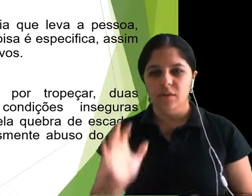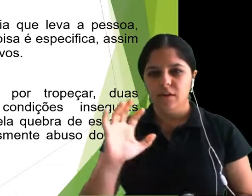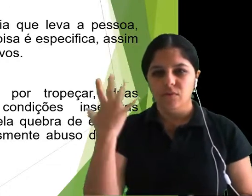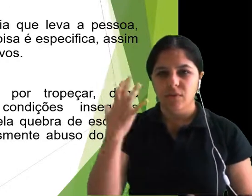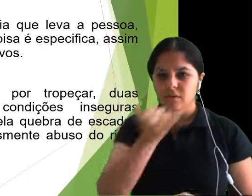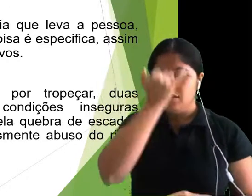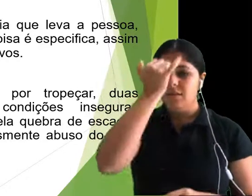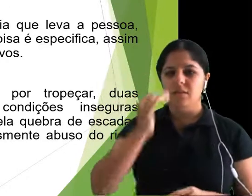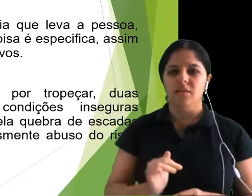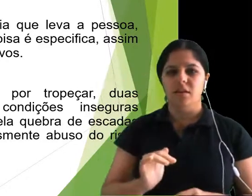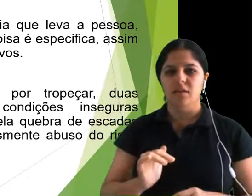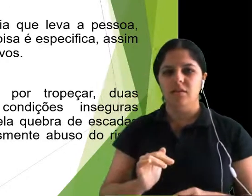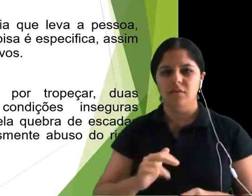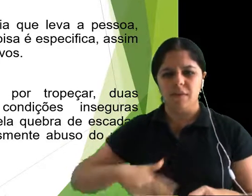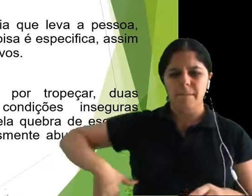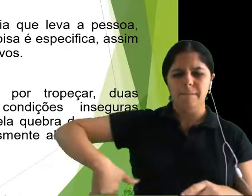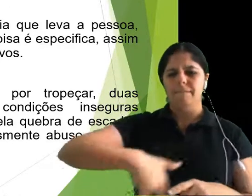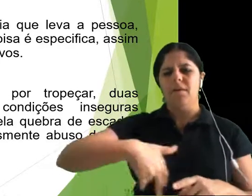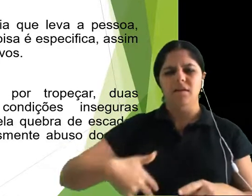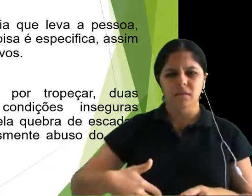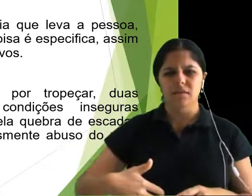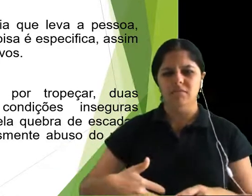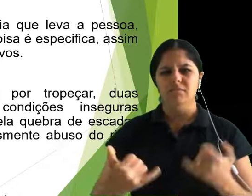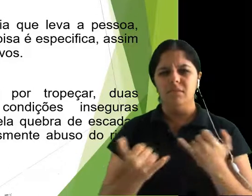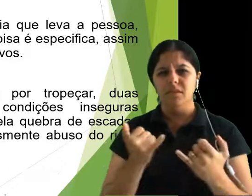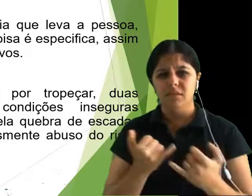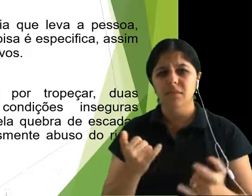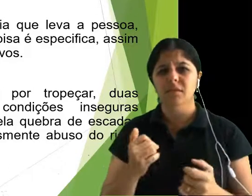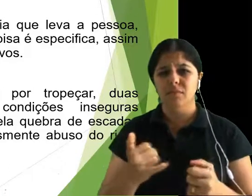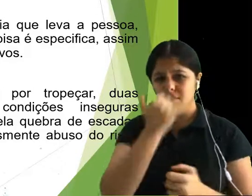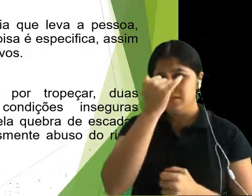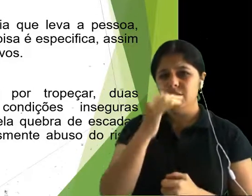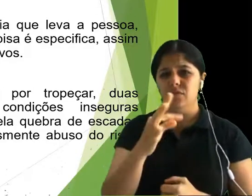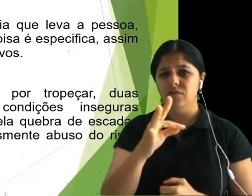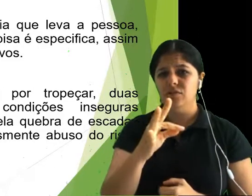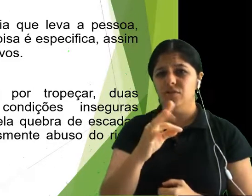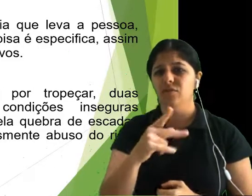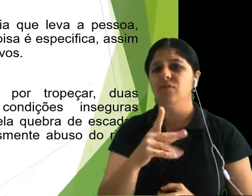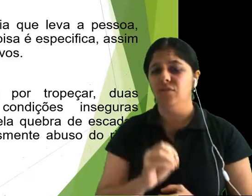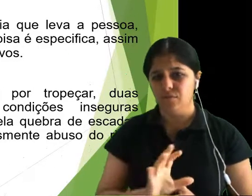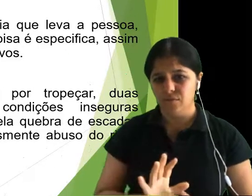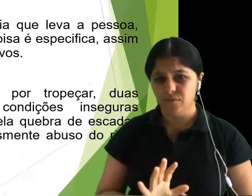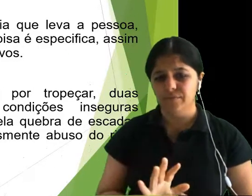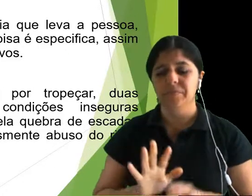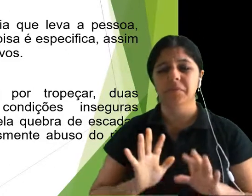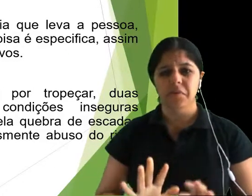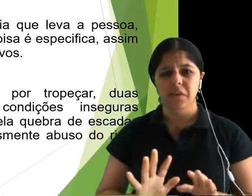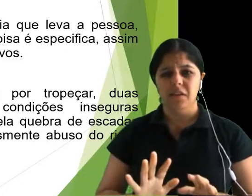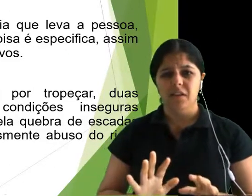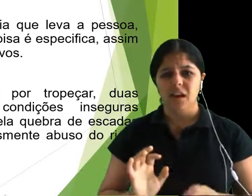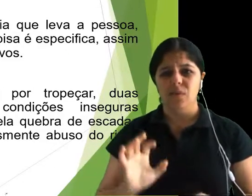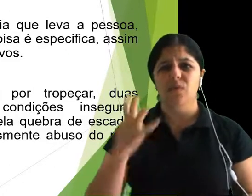qualquer obstáculo, aparentemente como no segundo acidente tipo, tá? Classificado lá como batida contra. Só que o acidente em si, isto é,